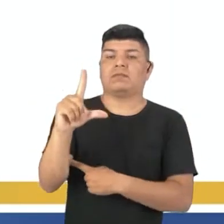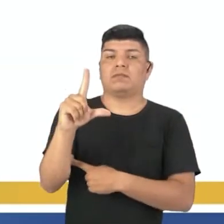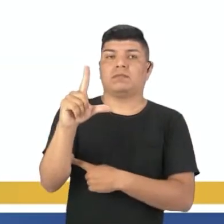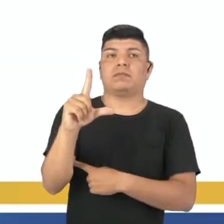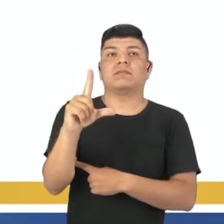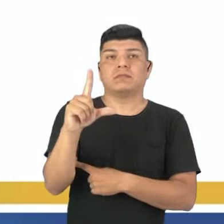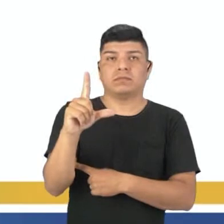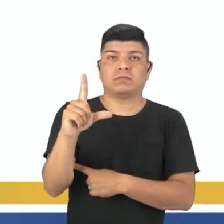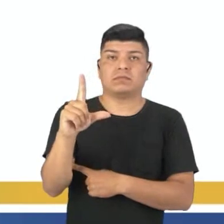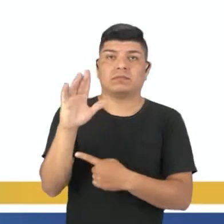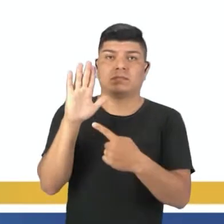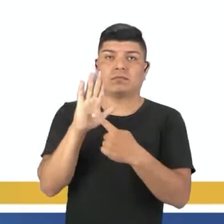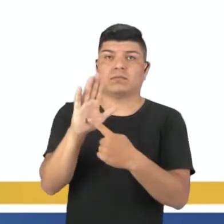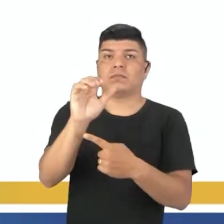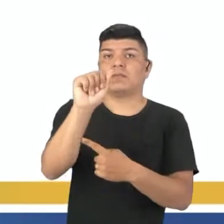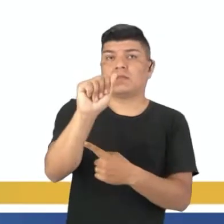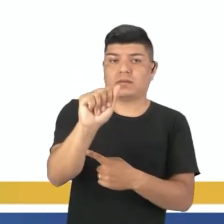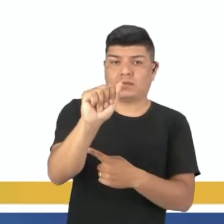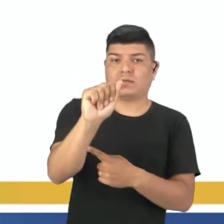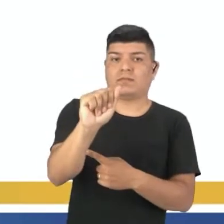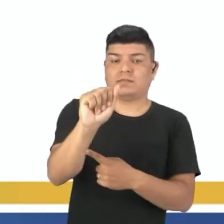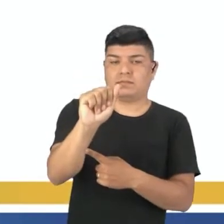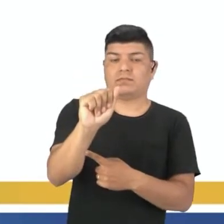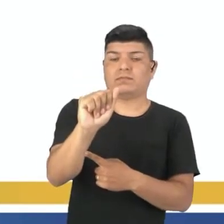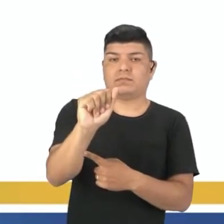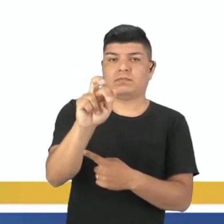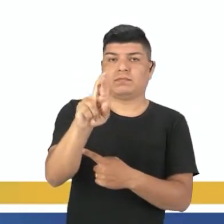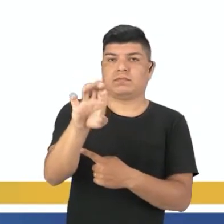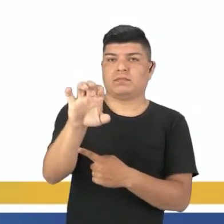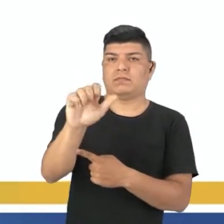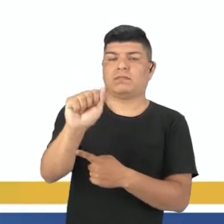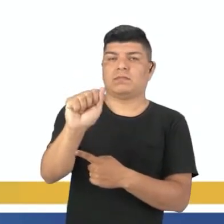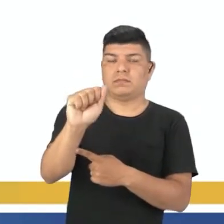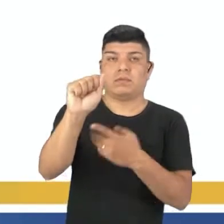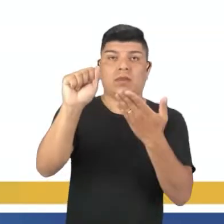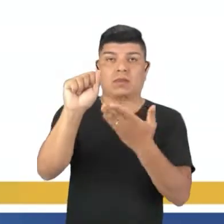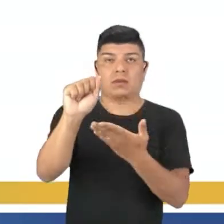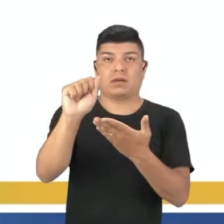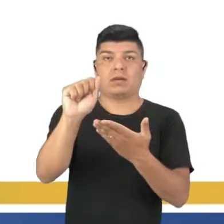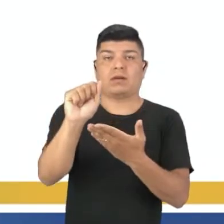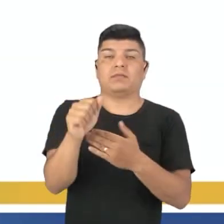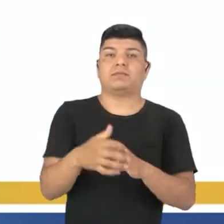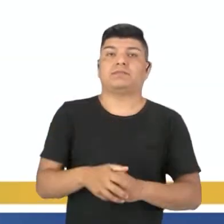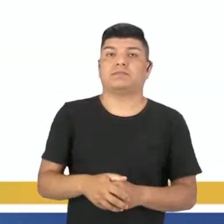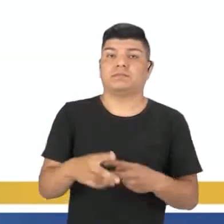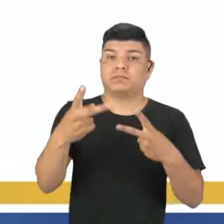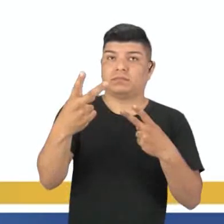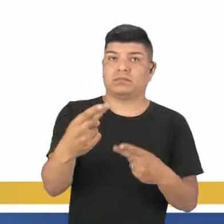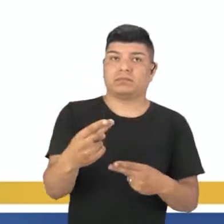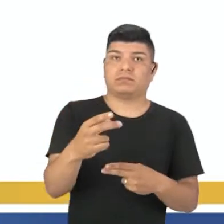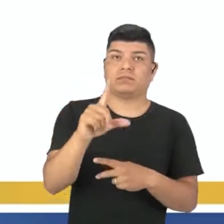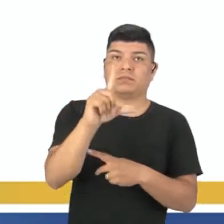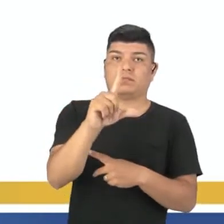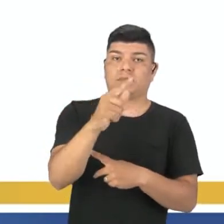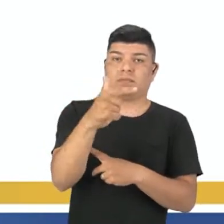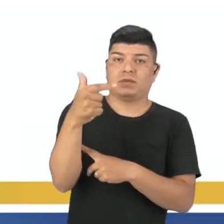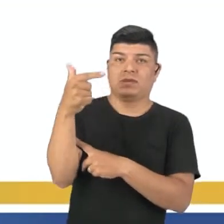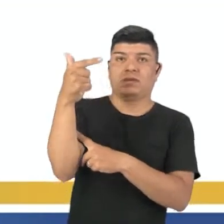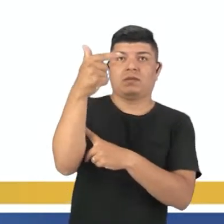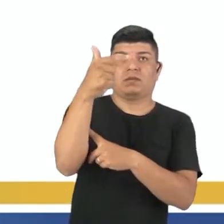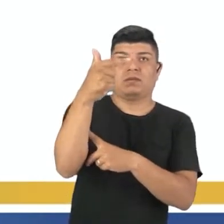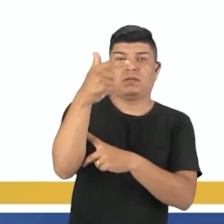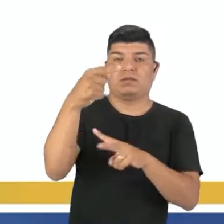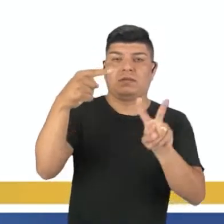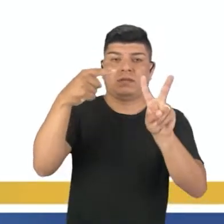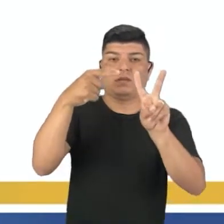ser dada pela expressão área, né, que é a área aí de um triângulo, é igual a L ao quadrado